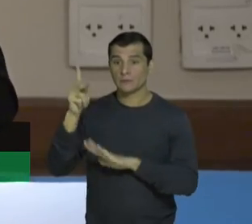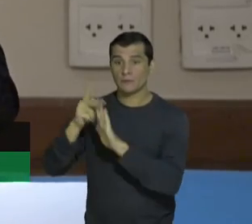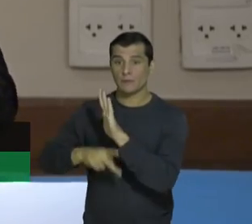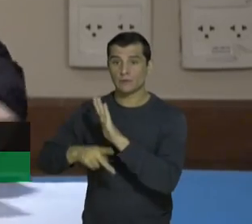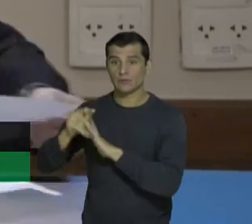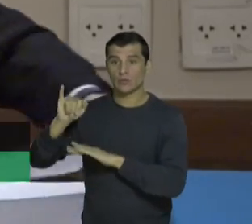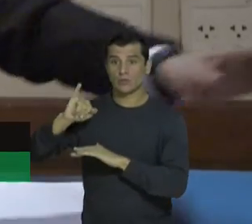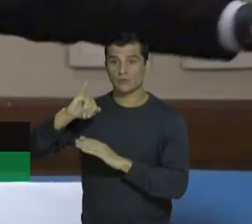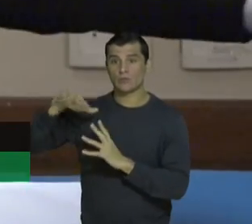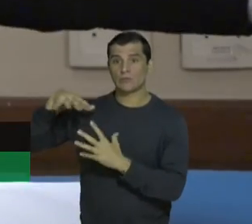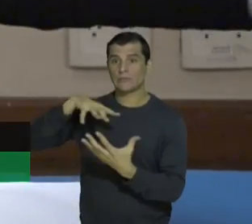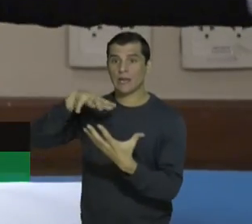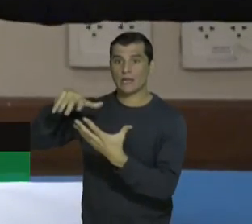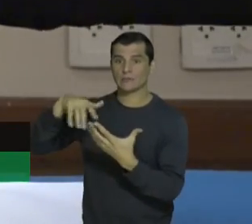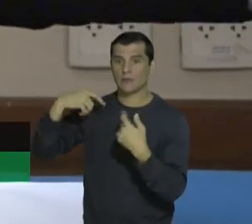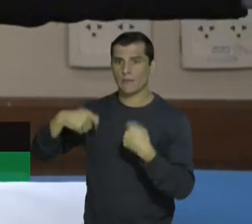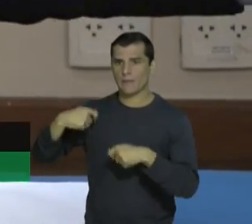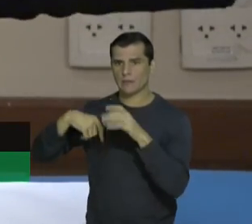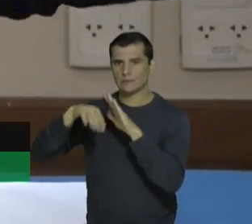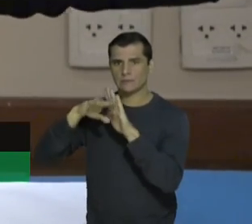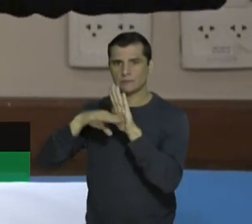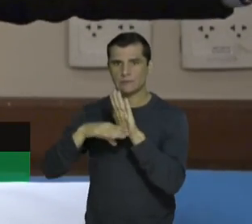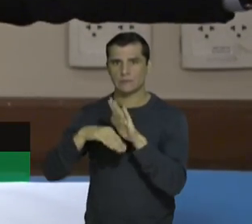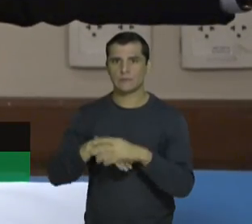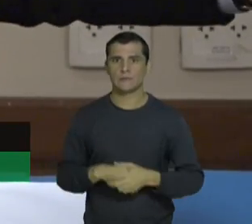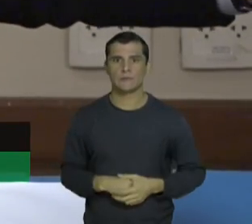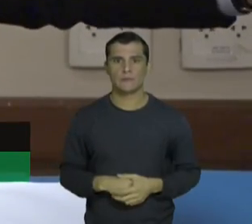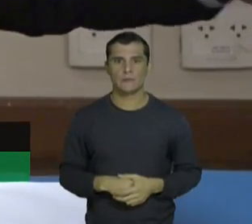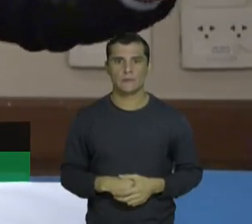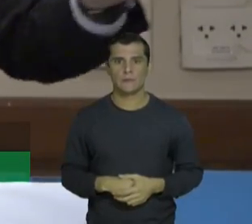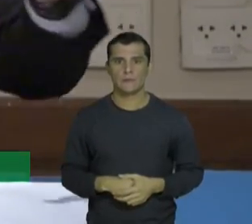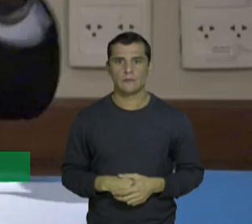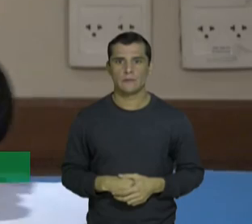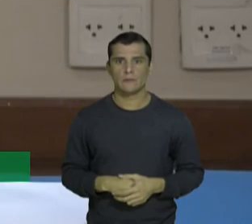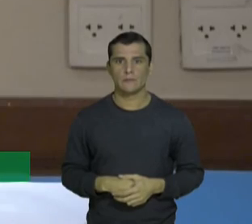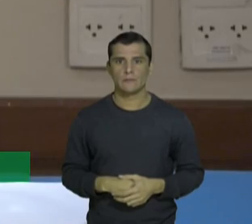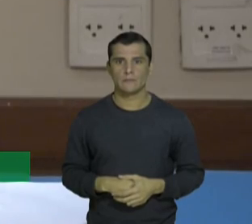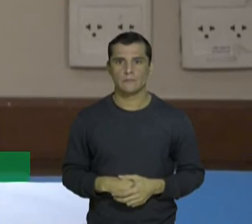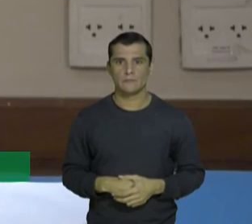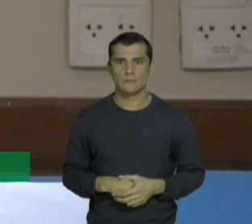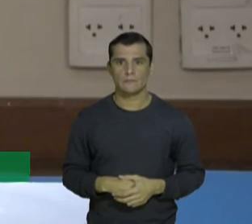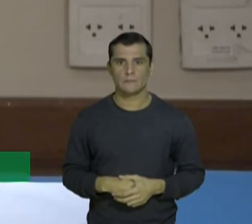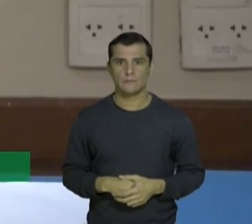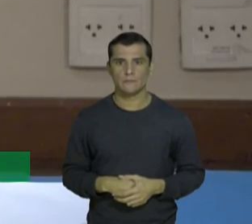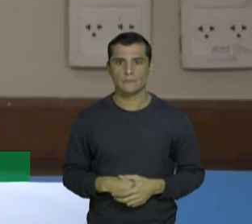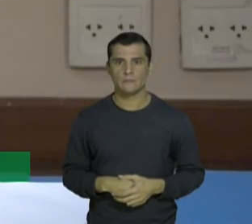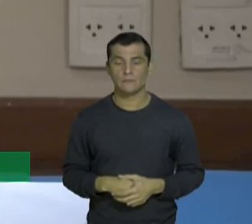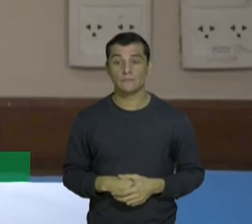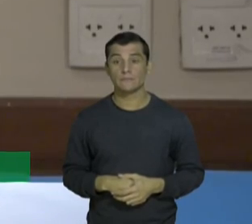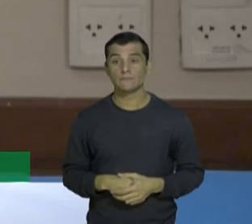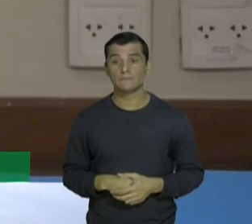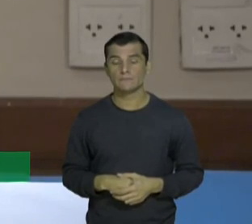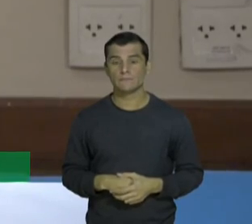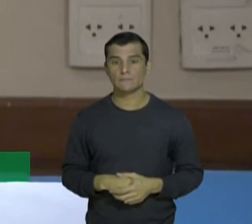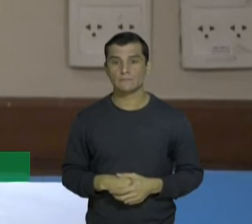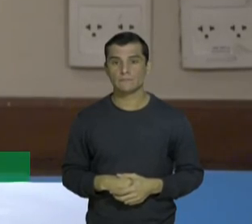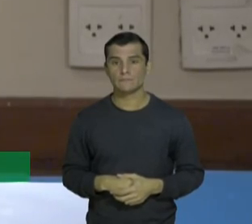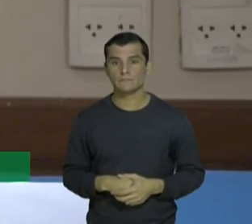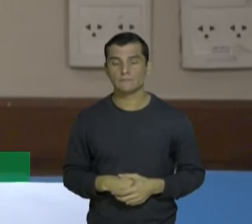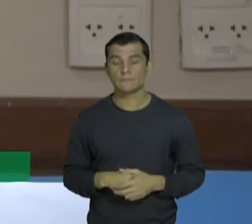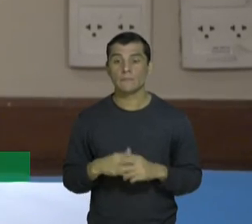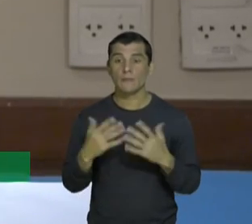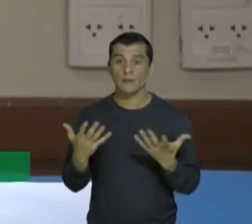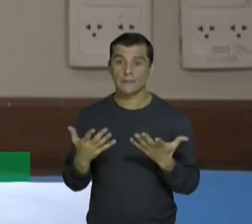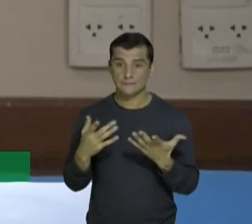um pouco mais para lá né me diz quando falta uns 5 minutos que deu uma aceleradinha Ok então fechou né então assim eh eu